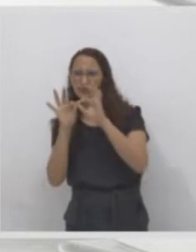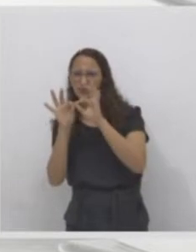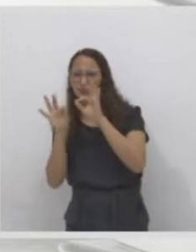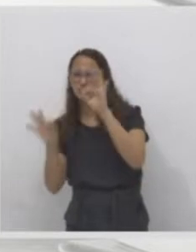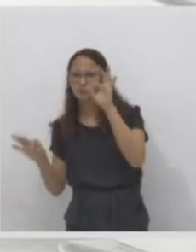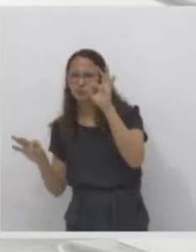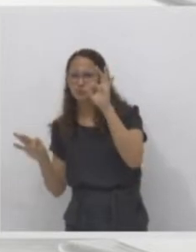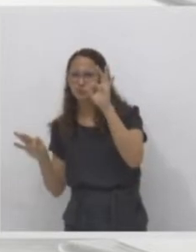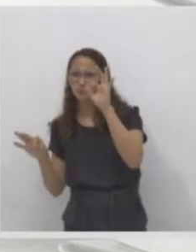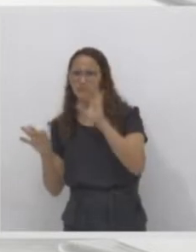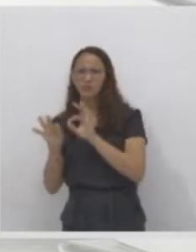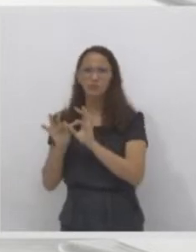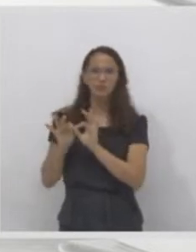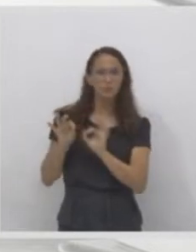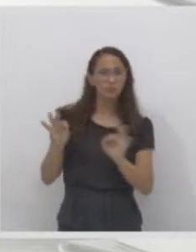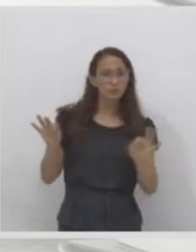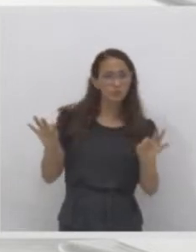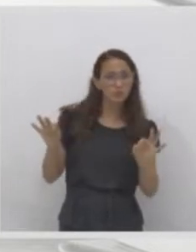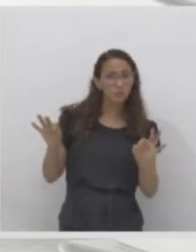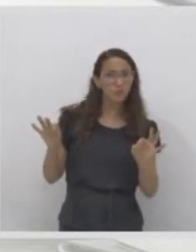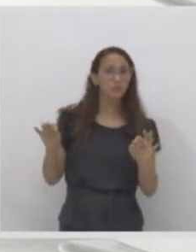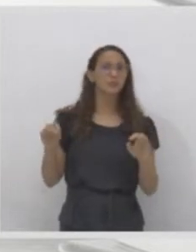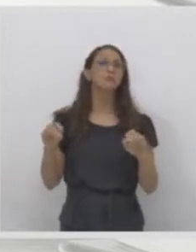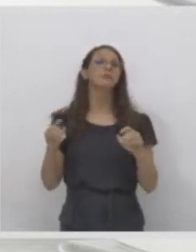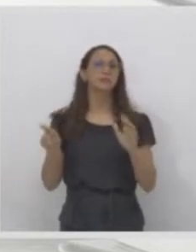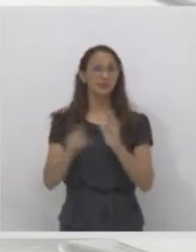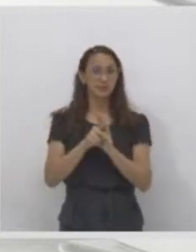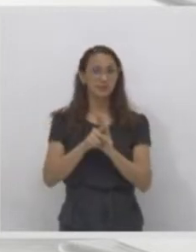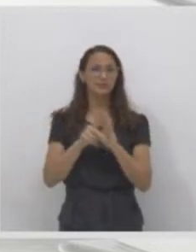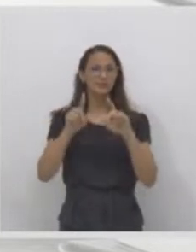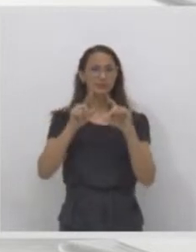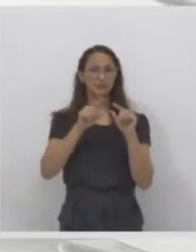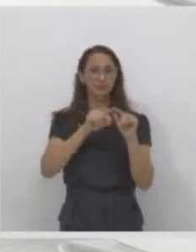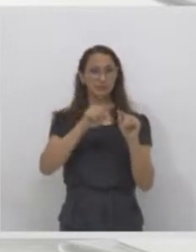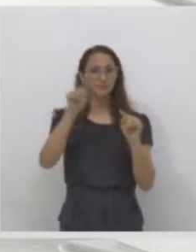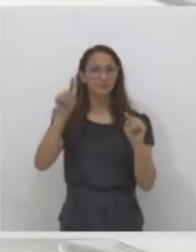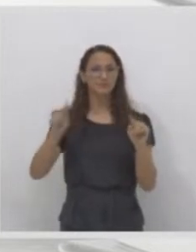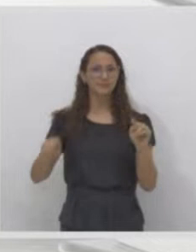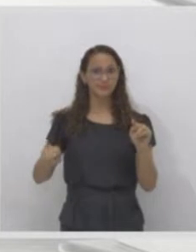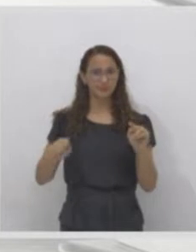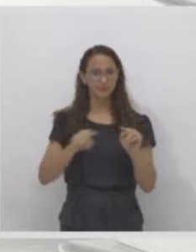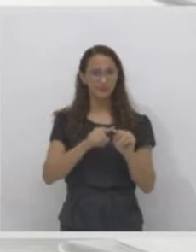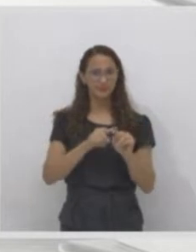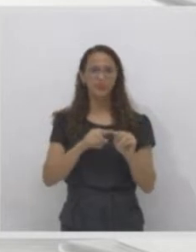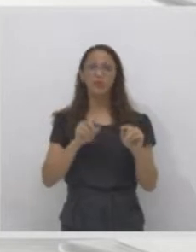para termos essas classificações, que são elas: escaleno,